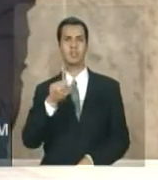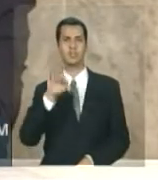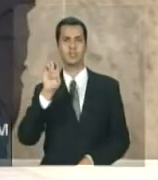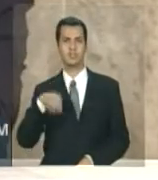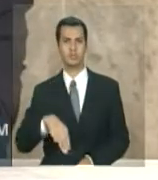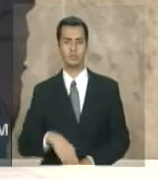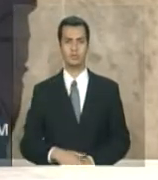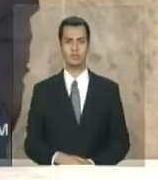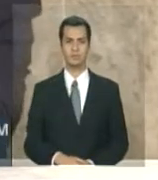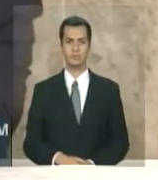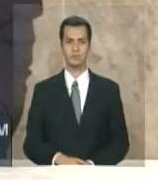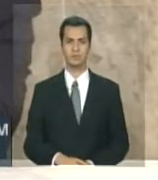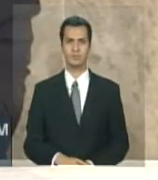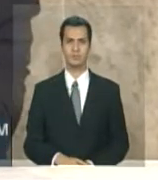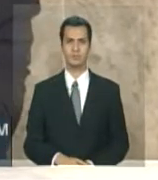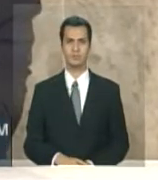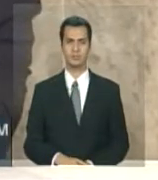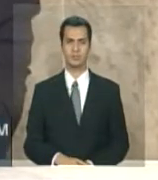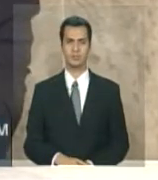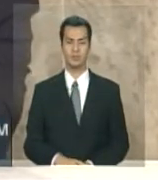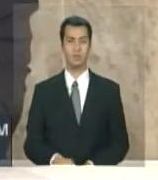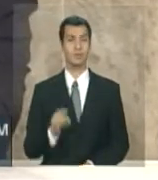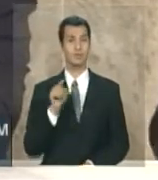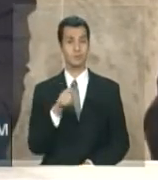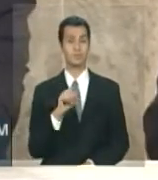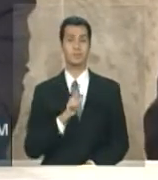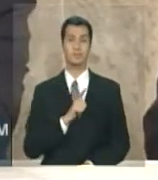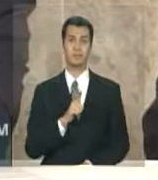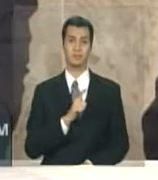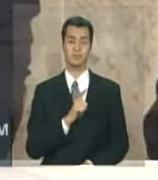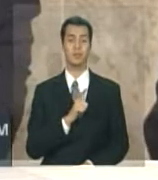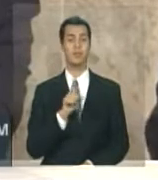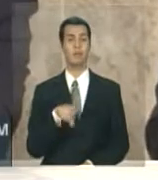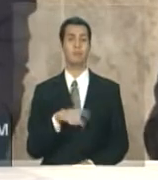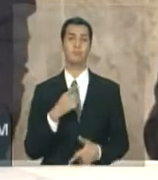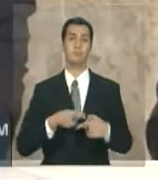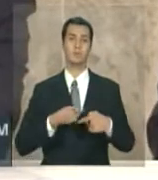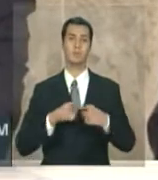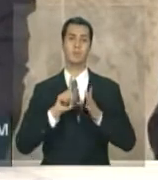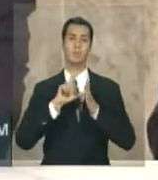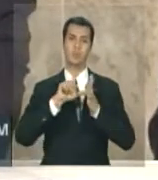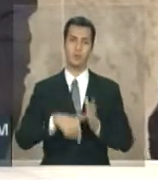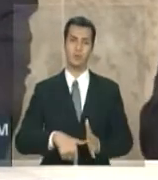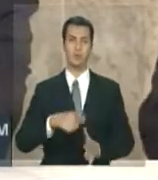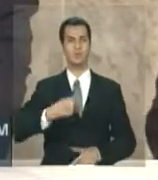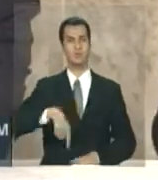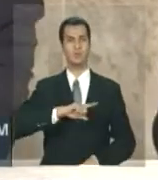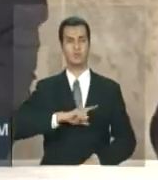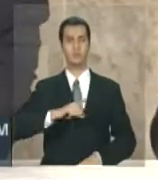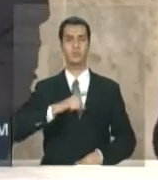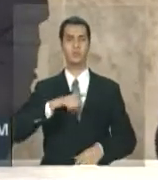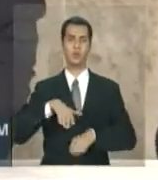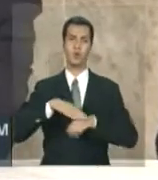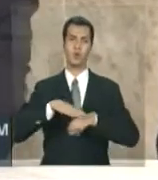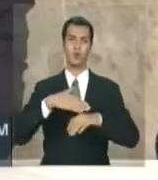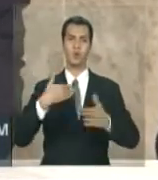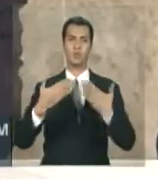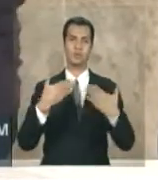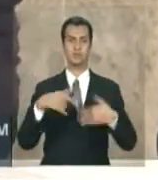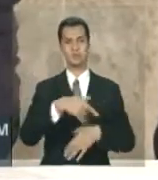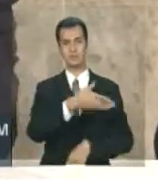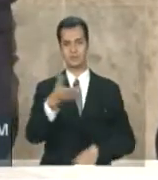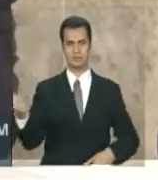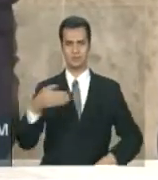Isso foi um dos grandes motivos da demora de nós falarmos com a imprensa. Esse centro que nós